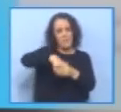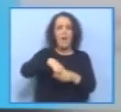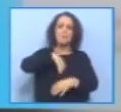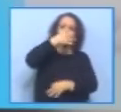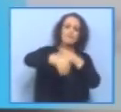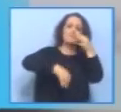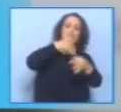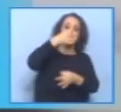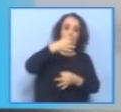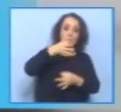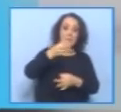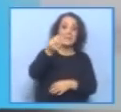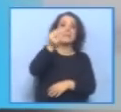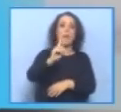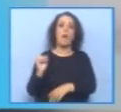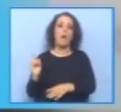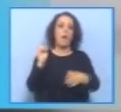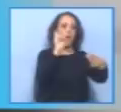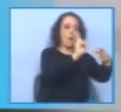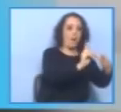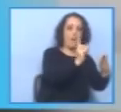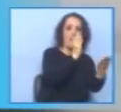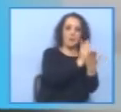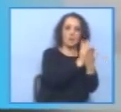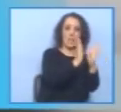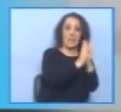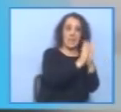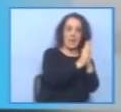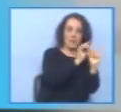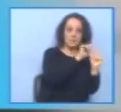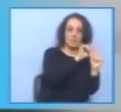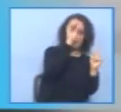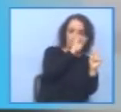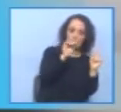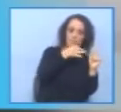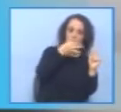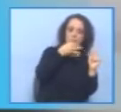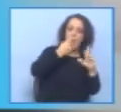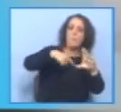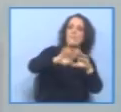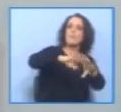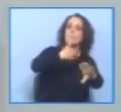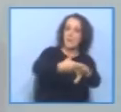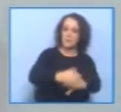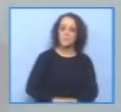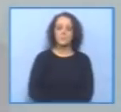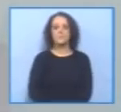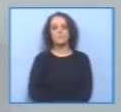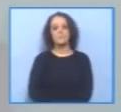o catequista na comunidade, no encontro da comunidade, vai aprofundar muito mais. Há também com este modelo